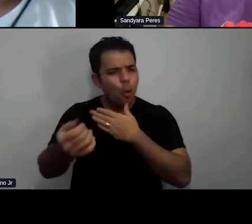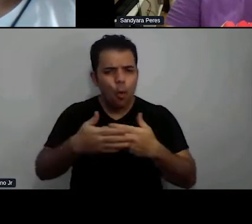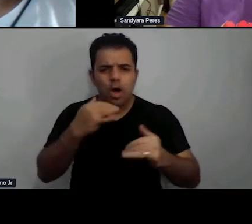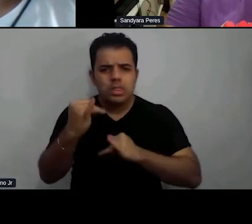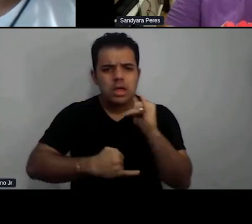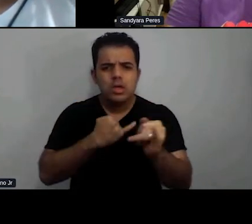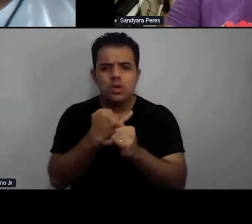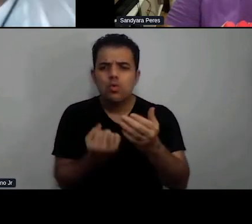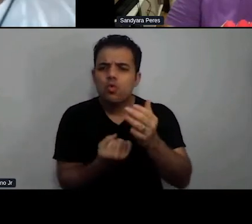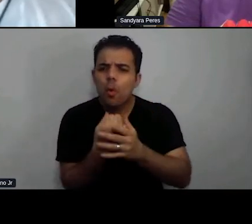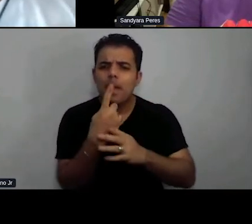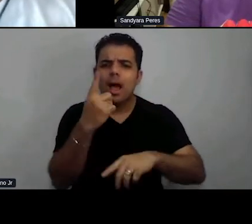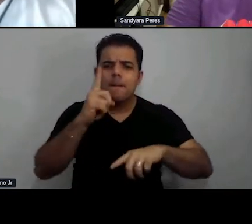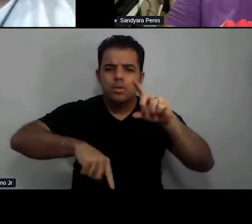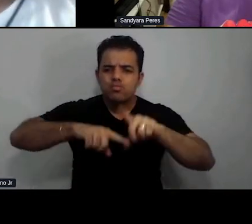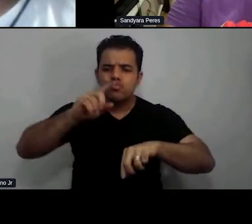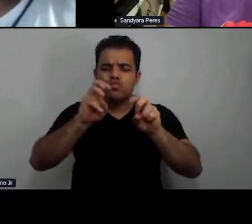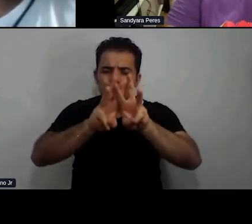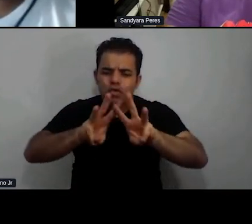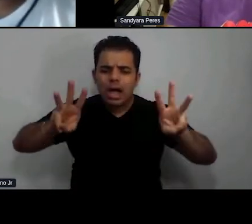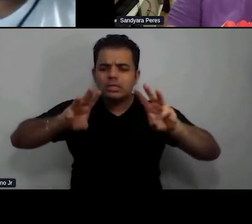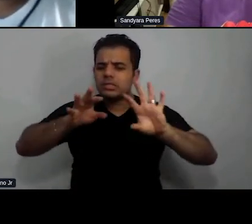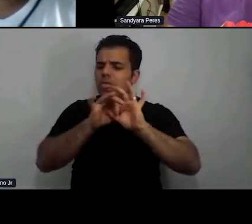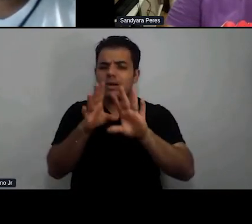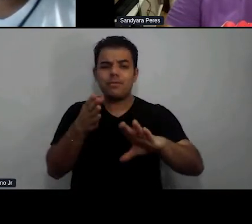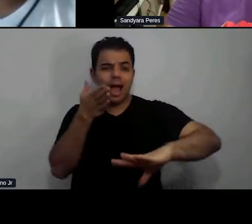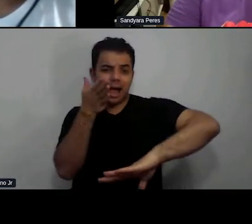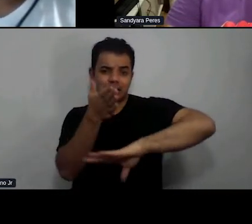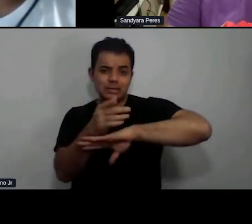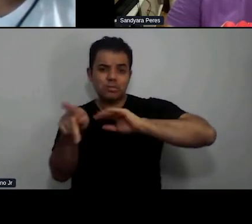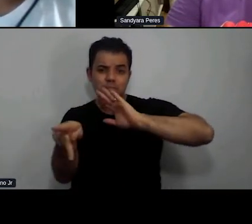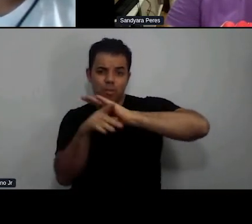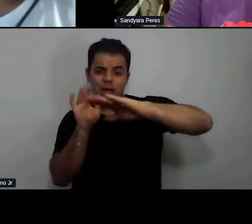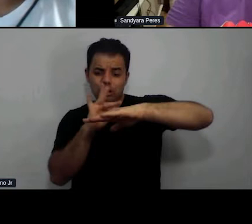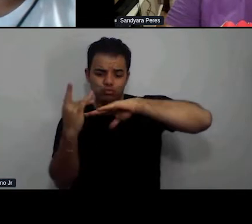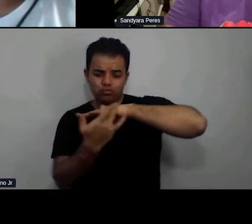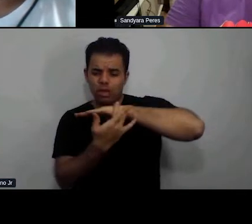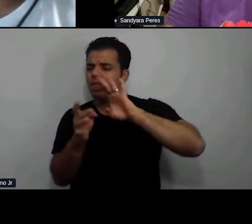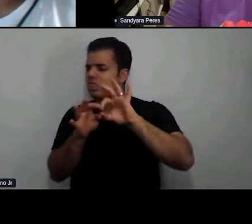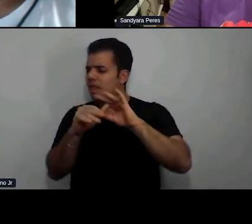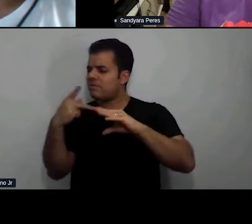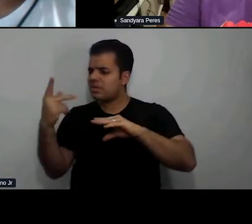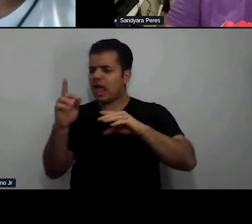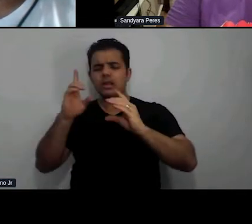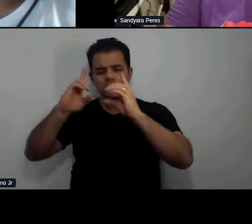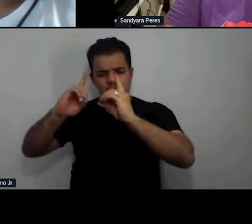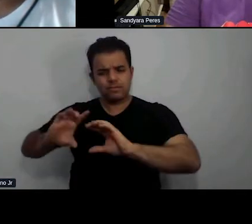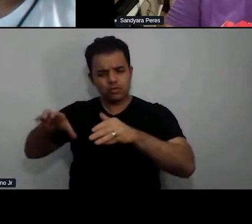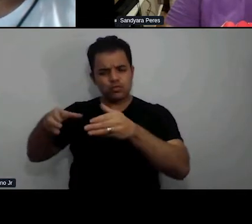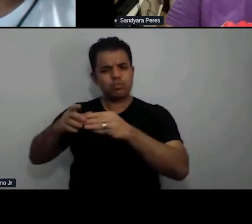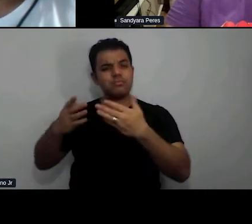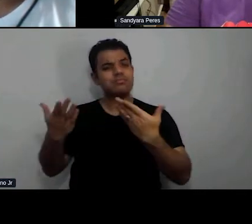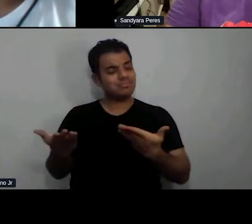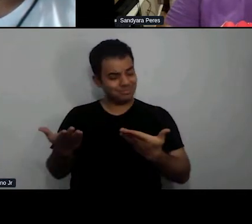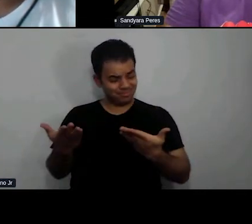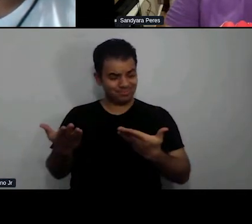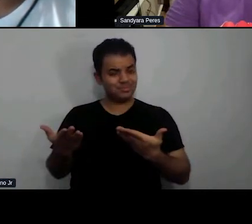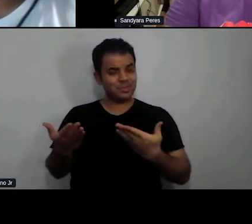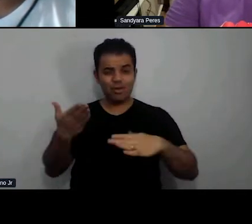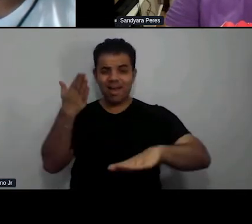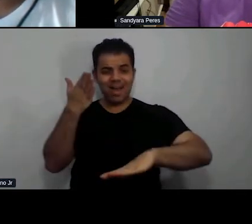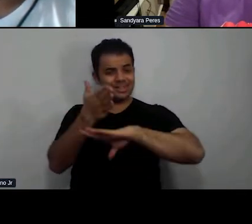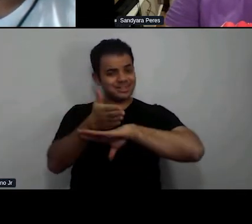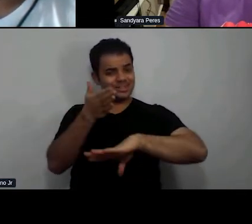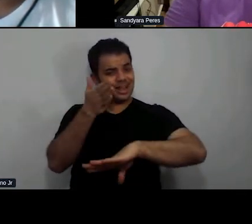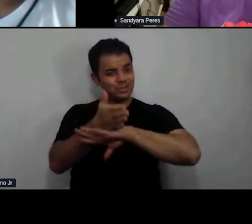um produto, ter acesso a uma rede social, né? O que a gente está falando aqui, basicamente, é sobre a pessoa ter acesso